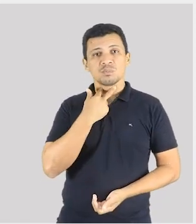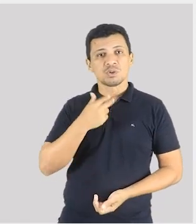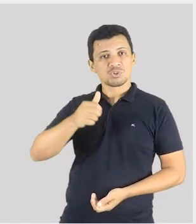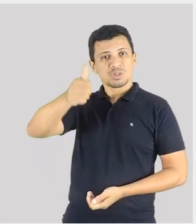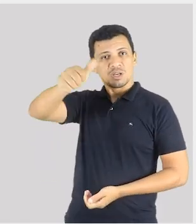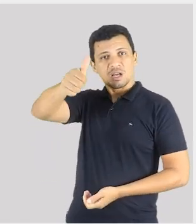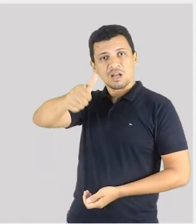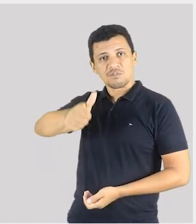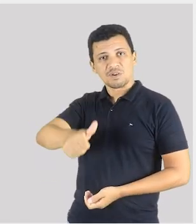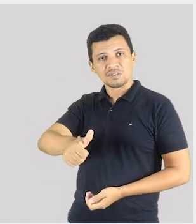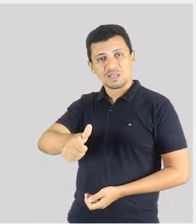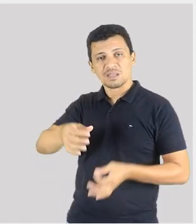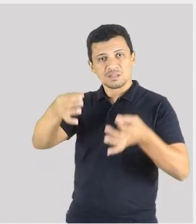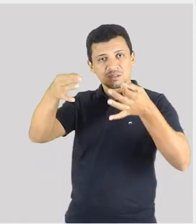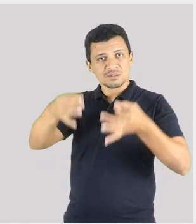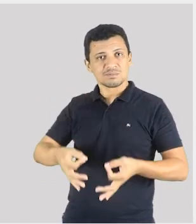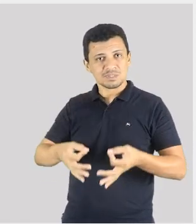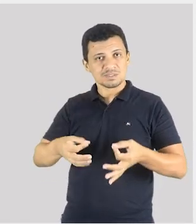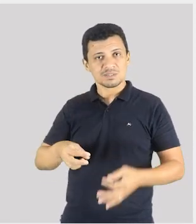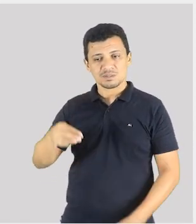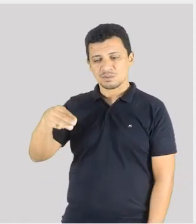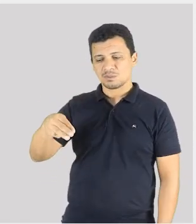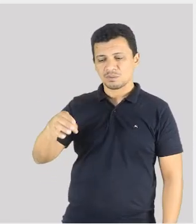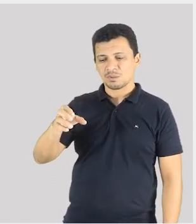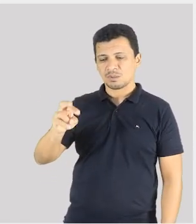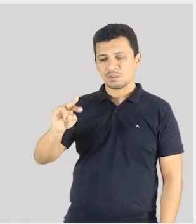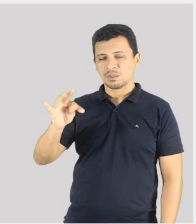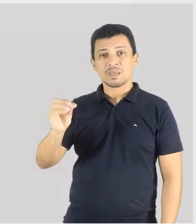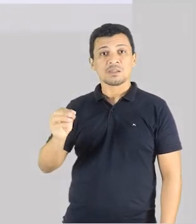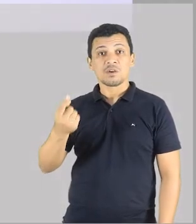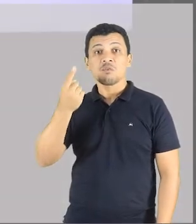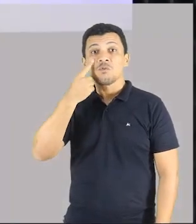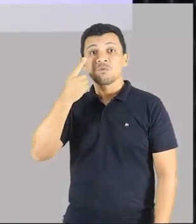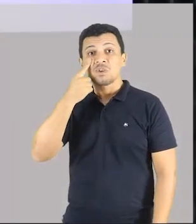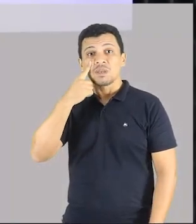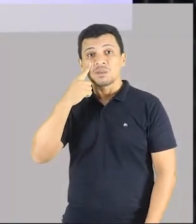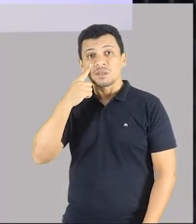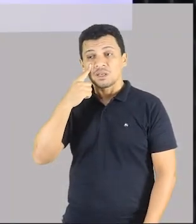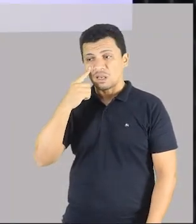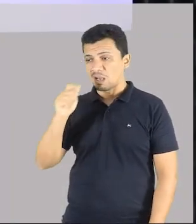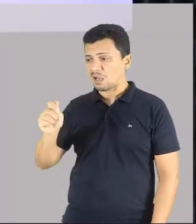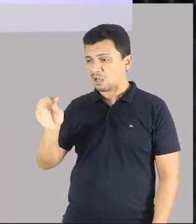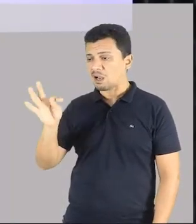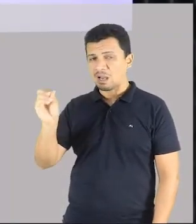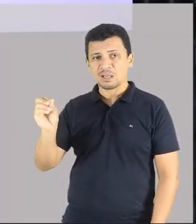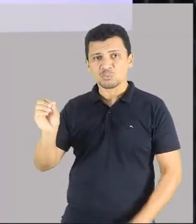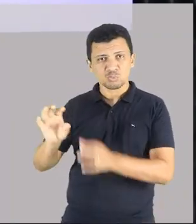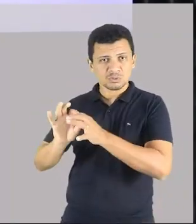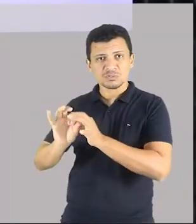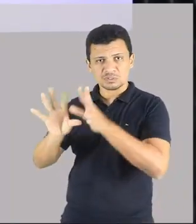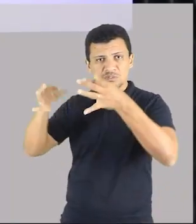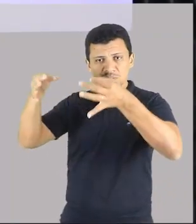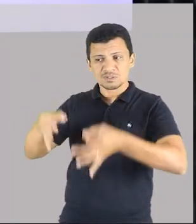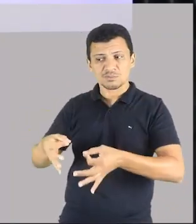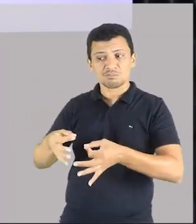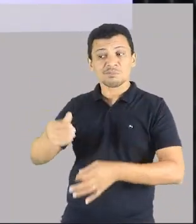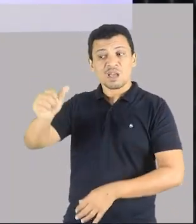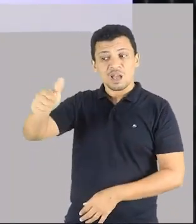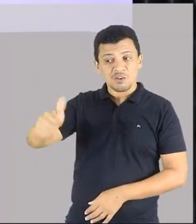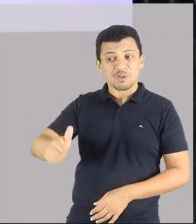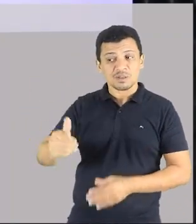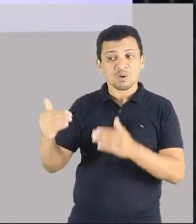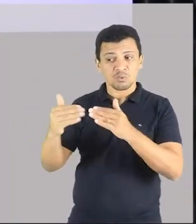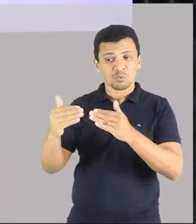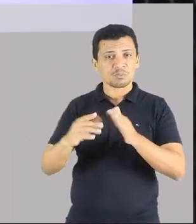da decisão, ele vai avaliar no ato administrativo a legalidade do ato. Se o ato for discricionário, ele vai avaliar a legalidade, se ele